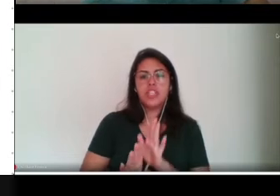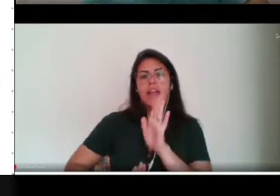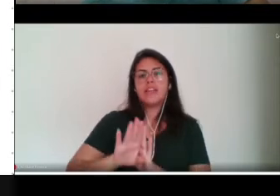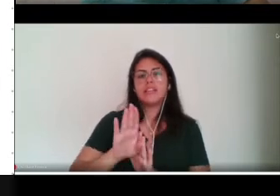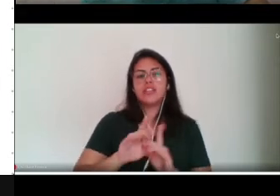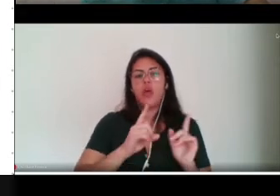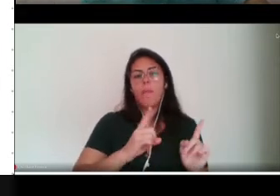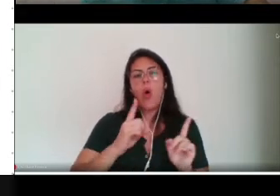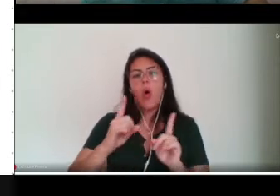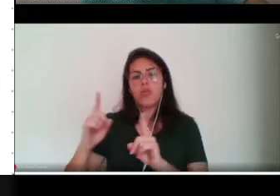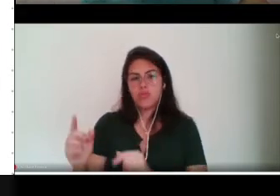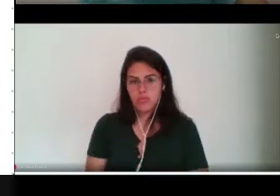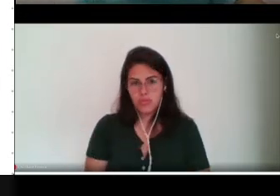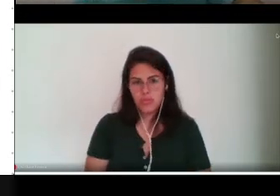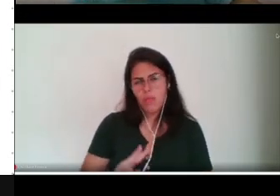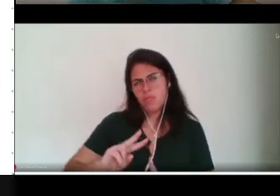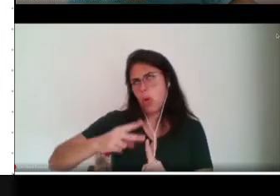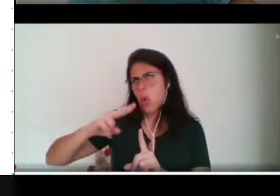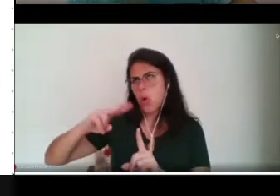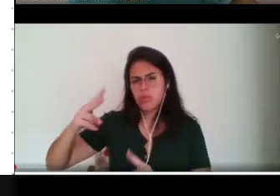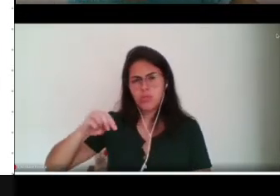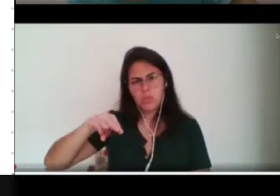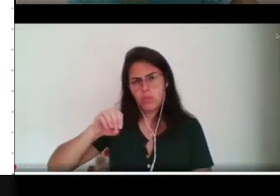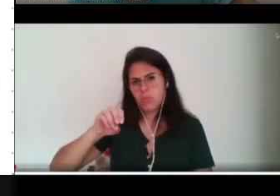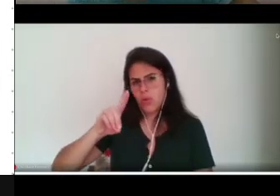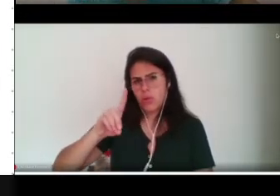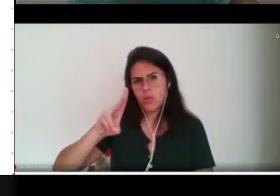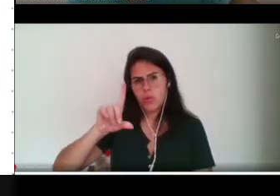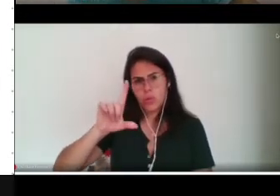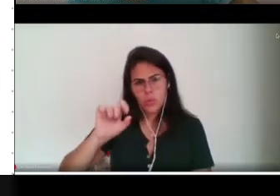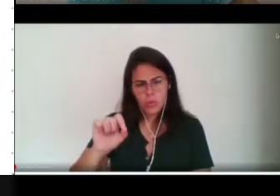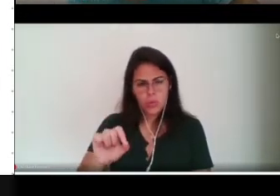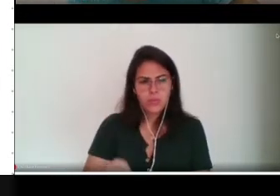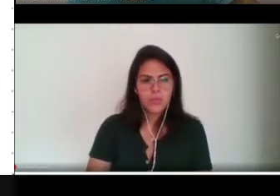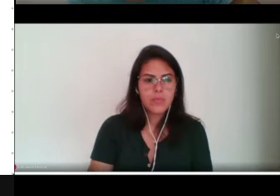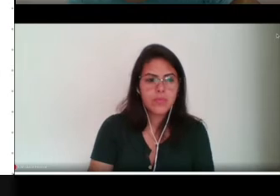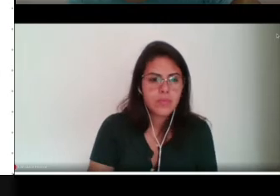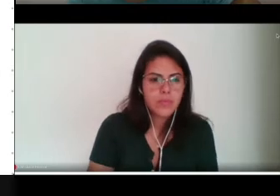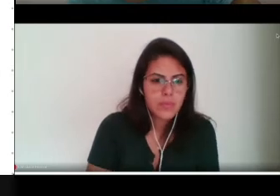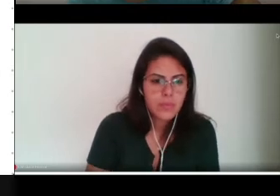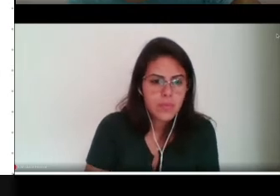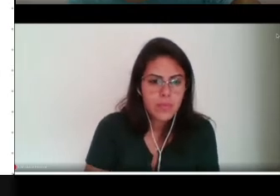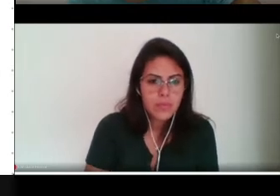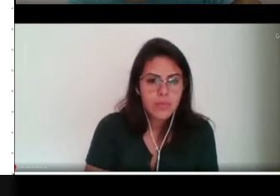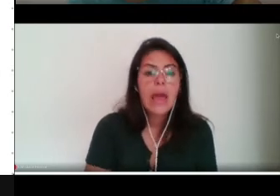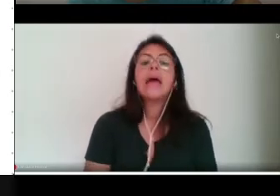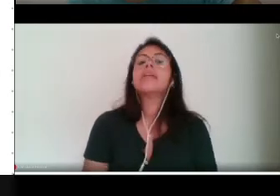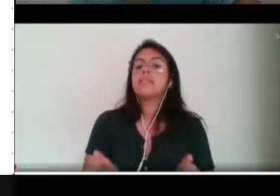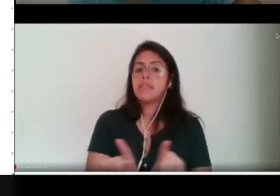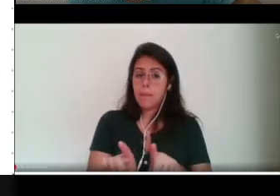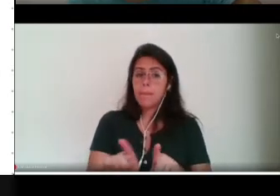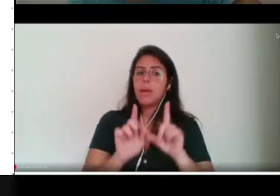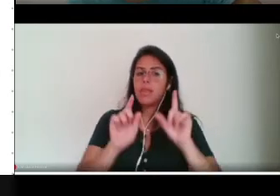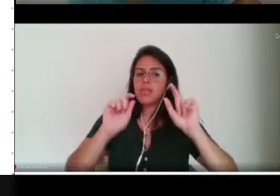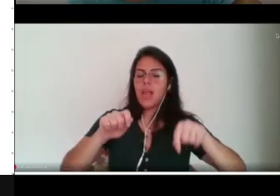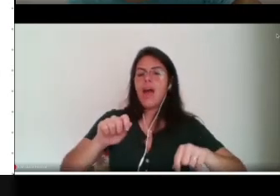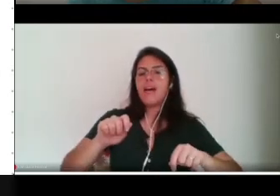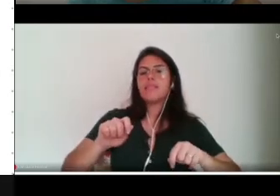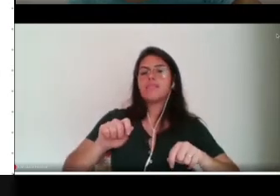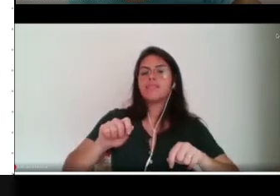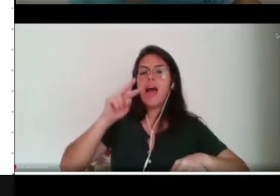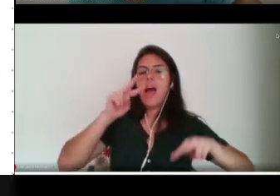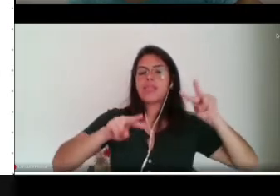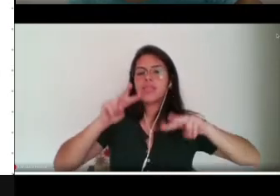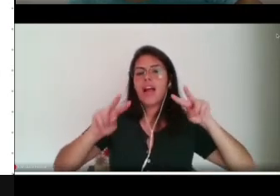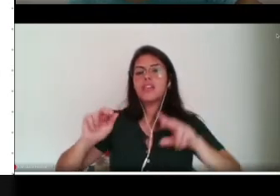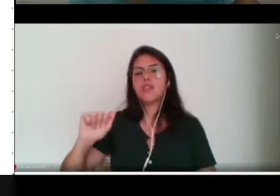análise com a aceleração, né? O que é a derivada segunda da posição no tempo?